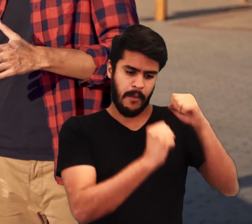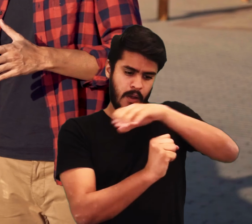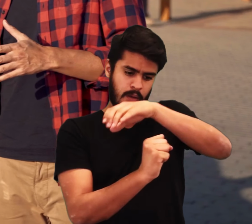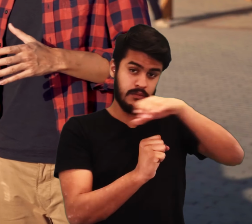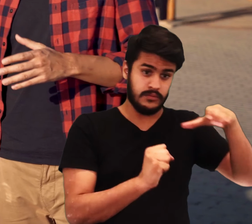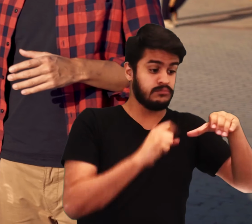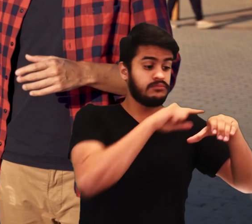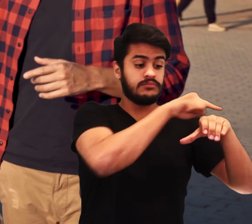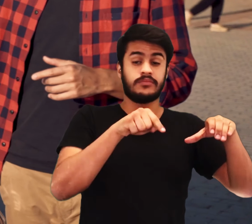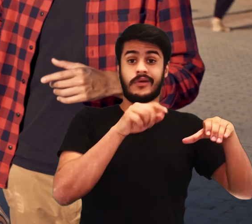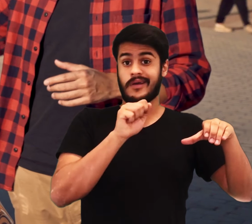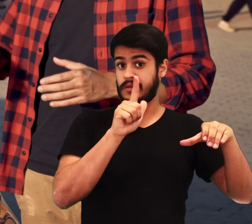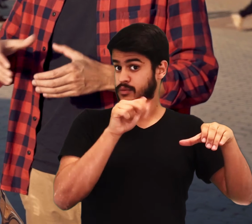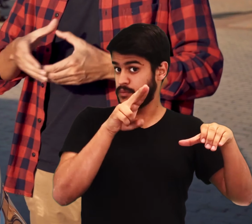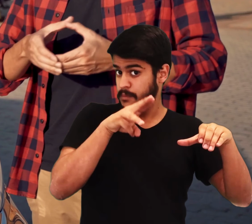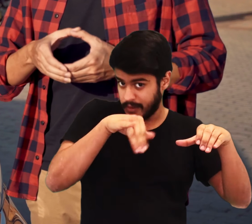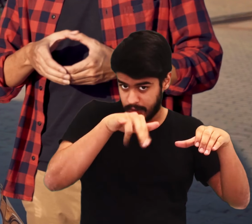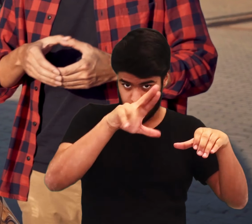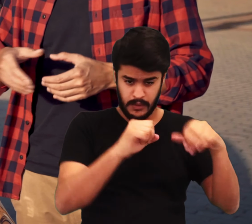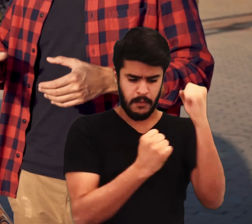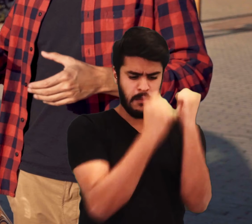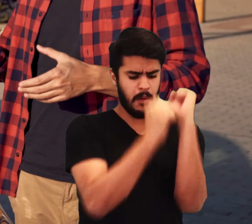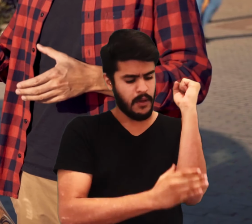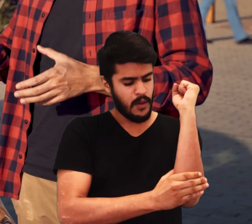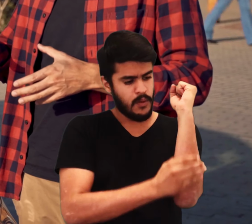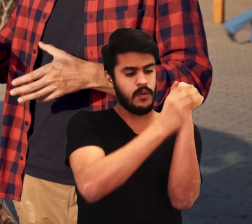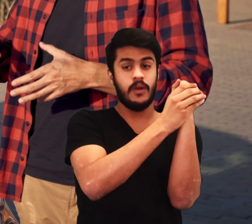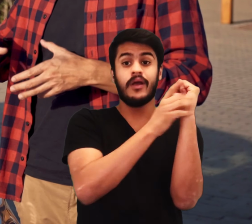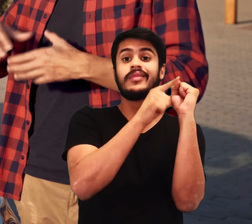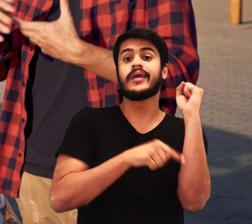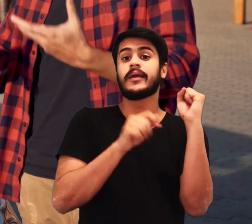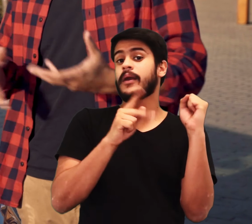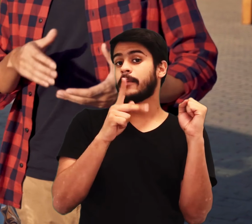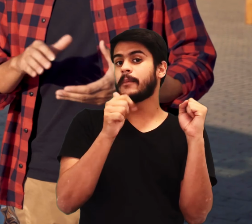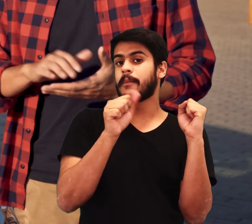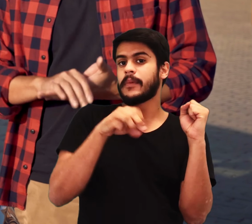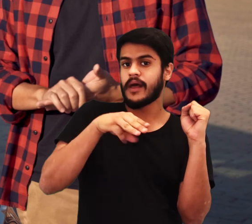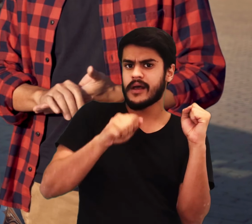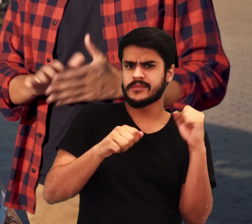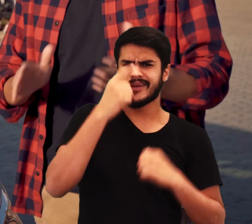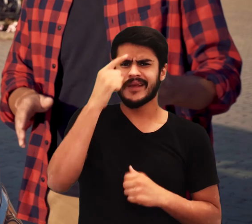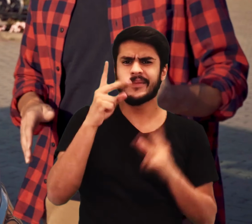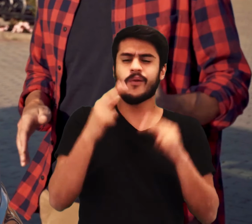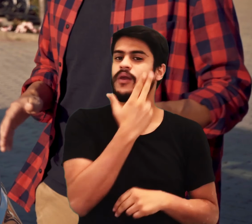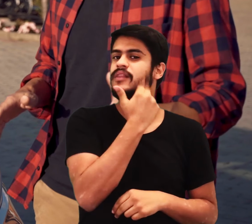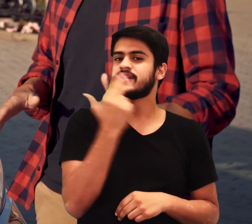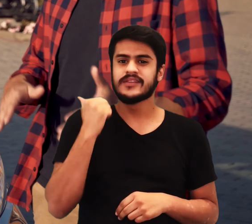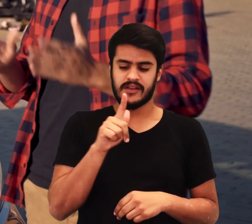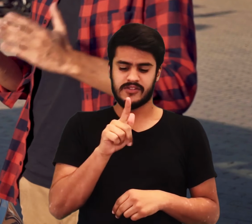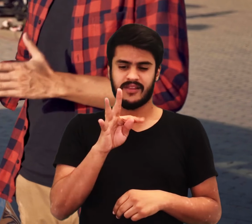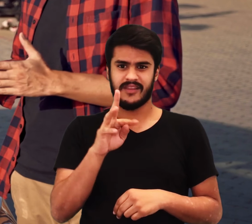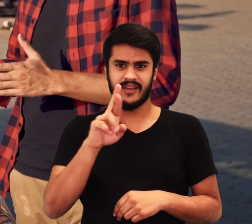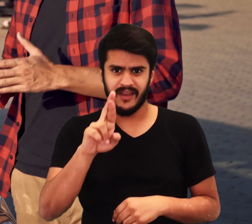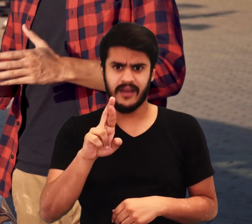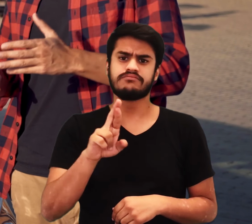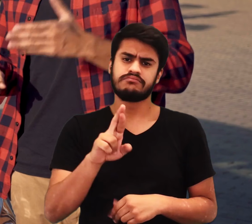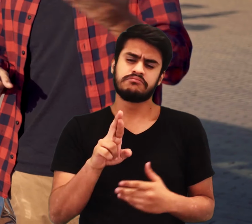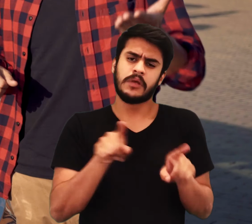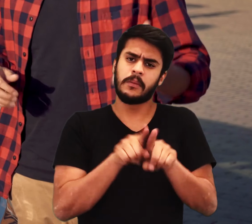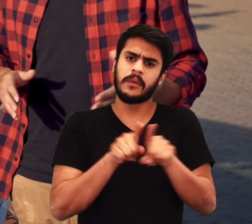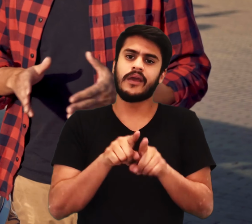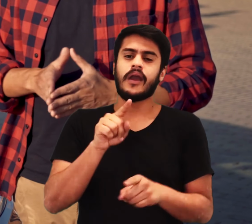cabeçote todo em alumínio, com detalhe de que as camisas de cilindro são aplicadas, pulverizadas por meio de plasma, uma tecnologia que a gente viu primeiro no Nissan GTR